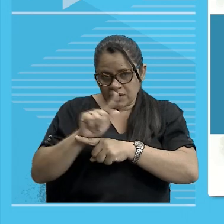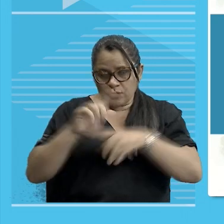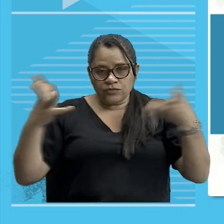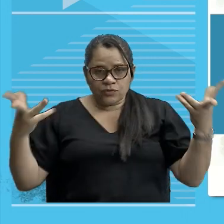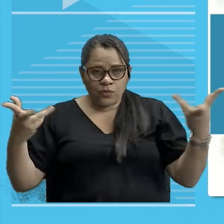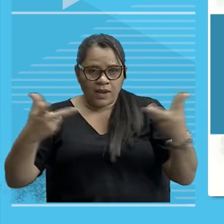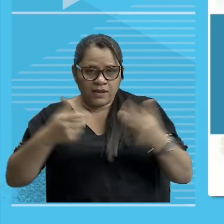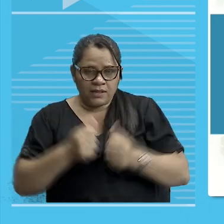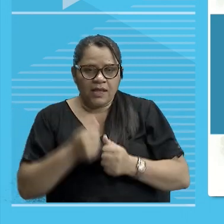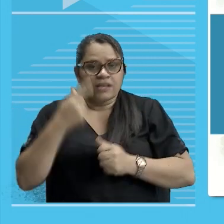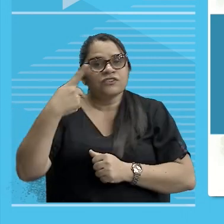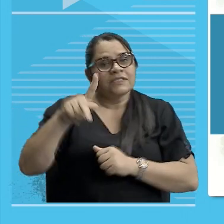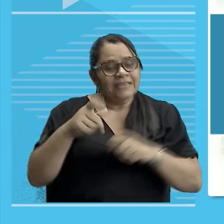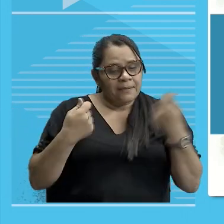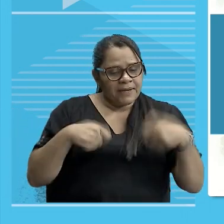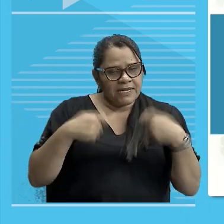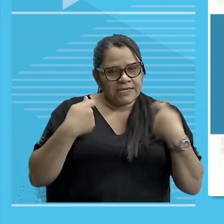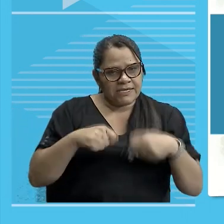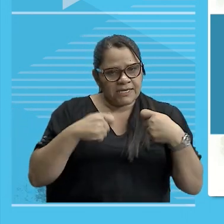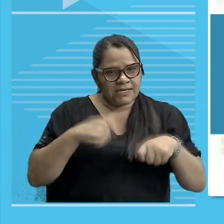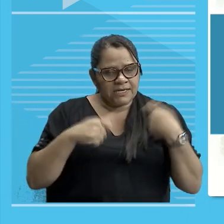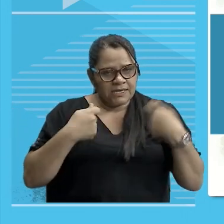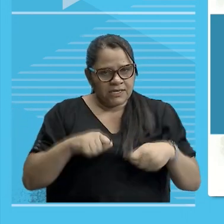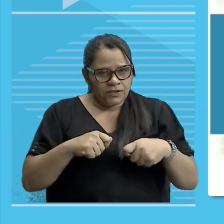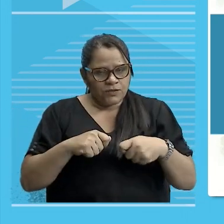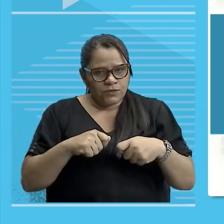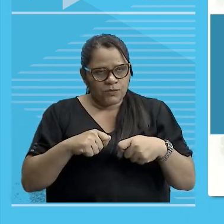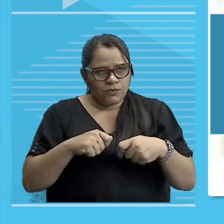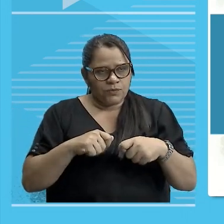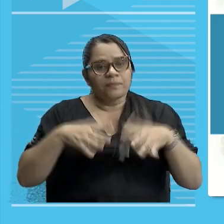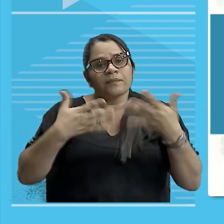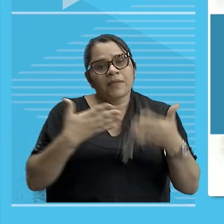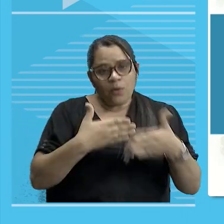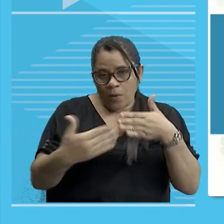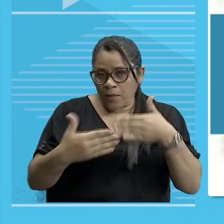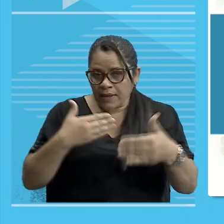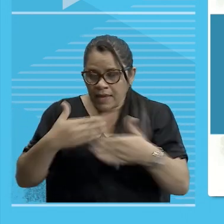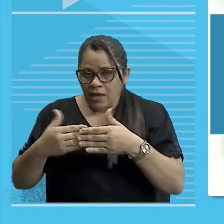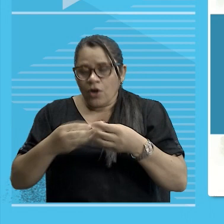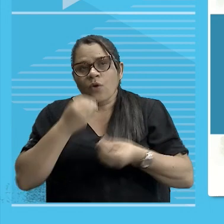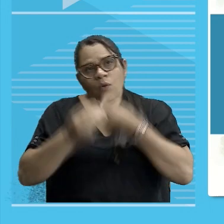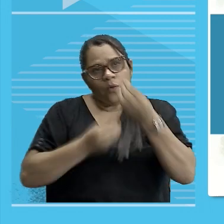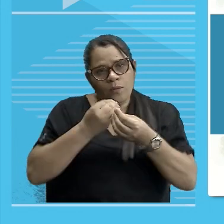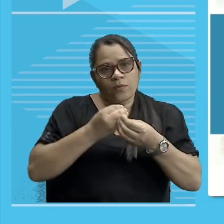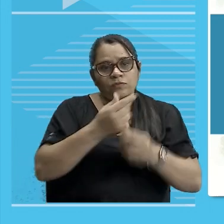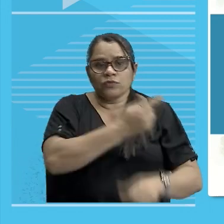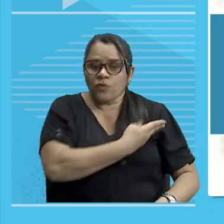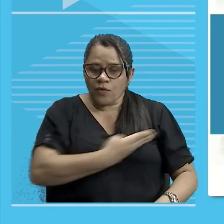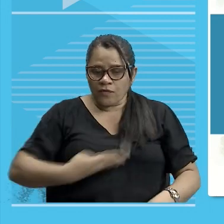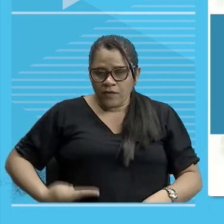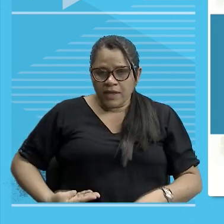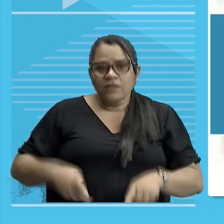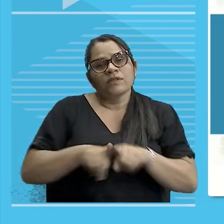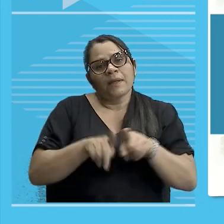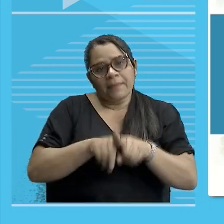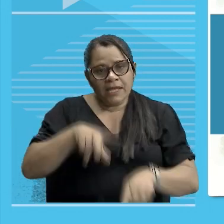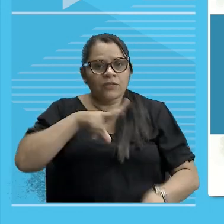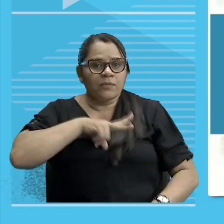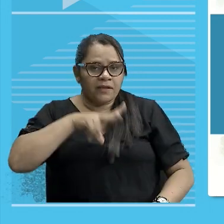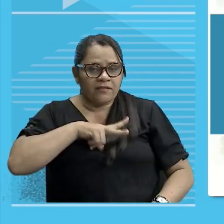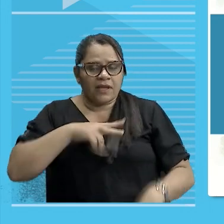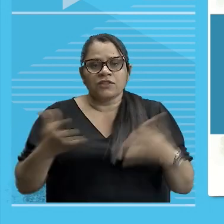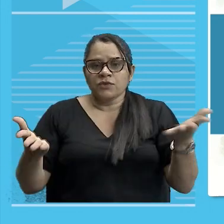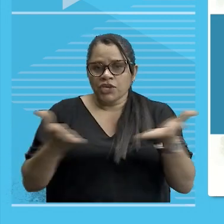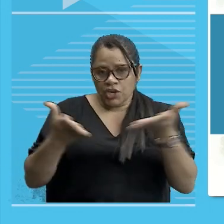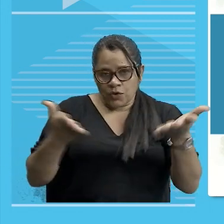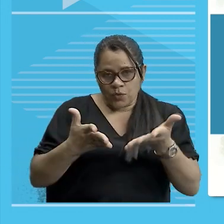se faz necessário tanto em órgãos públicos como privados E hoje nós